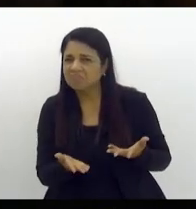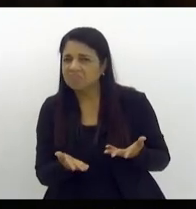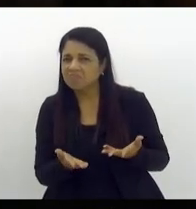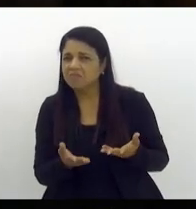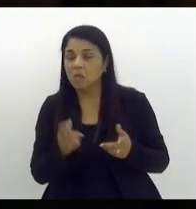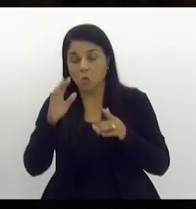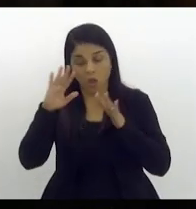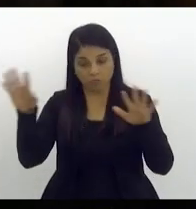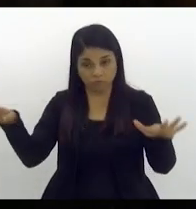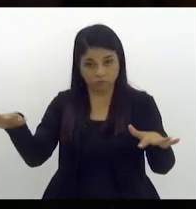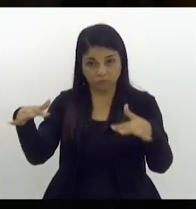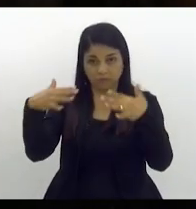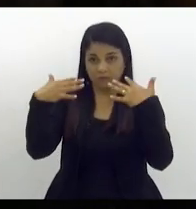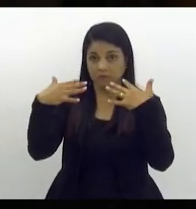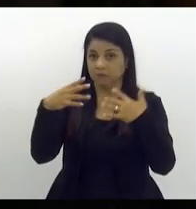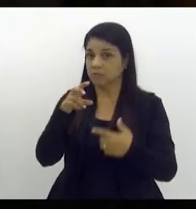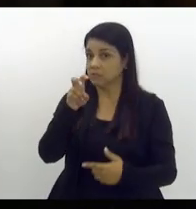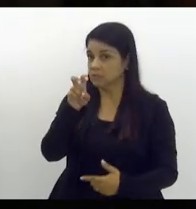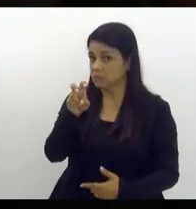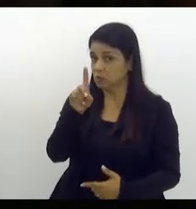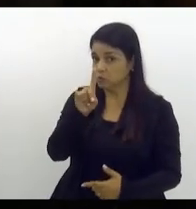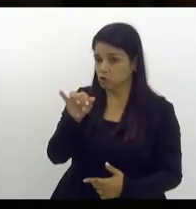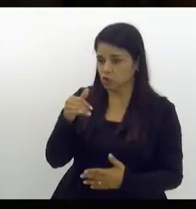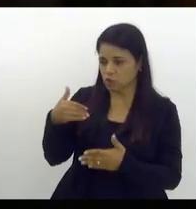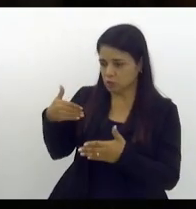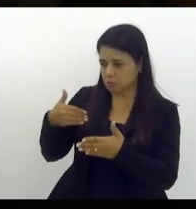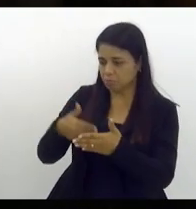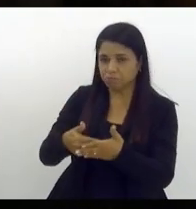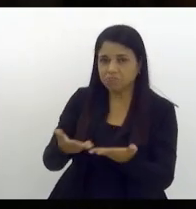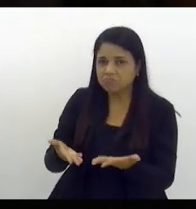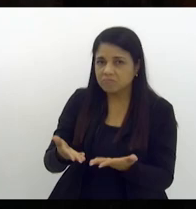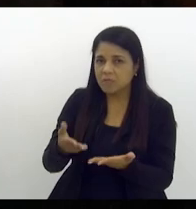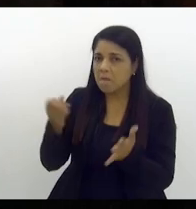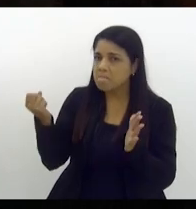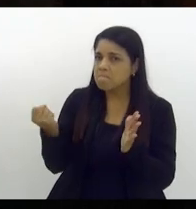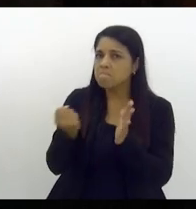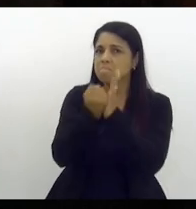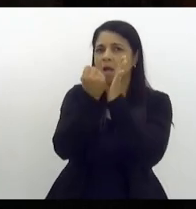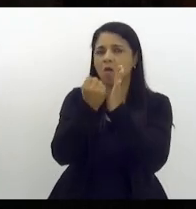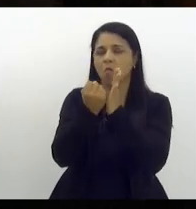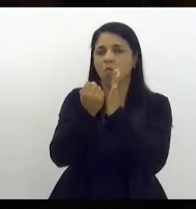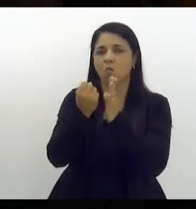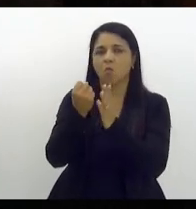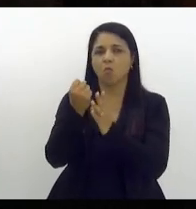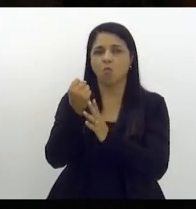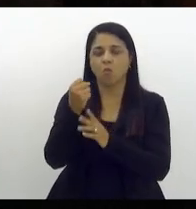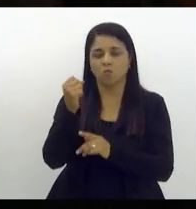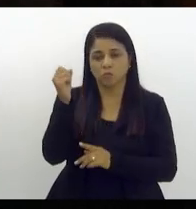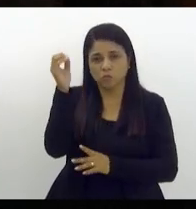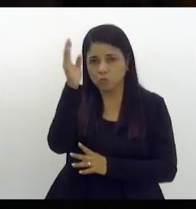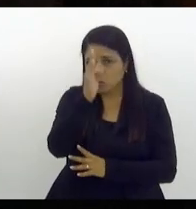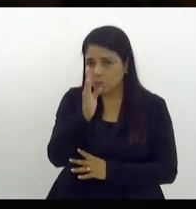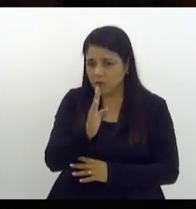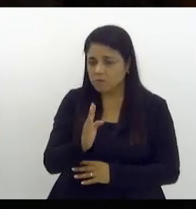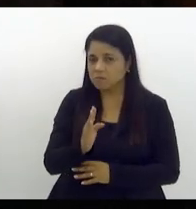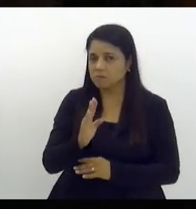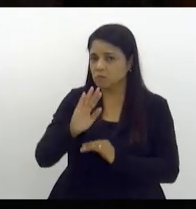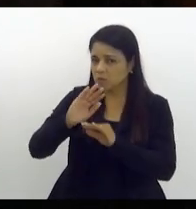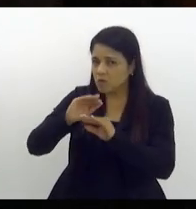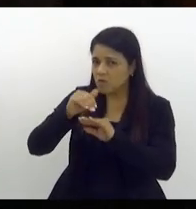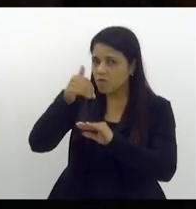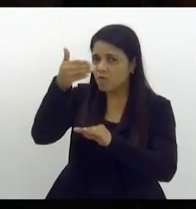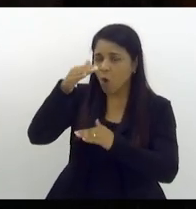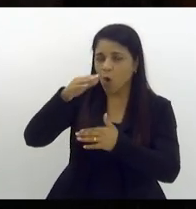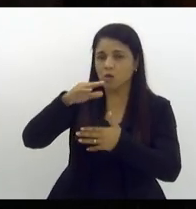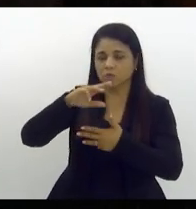porque esses últimos 5 dias marcaram, não só em nosso país, mas também no